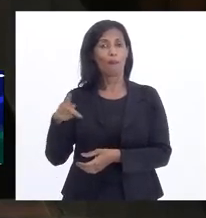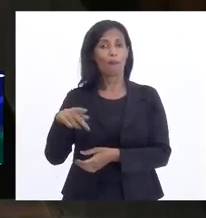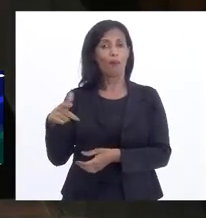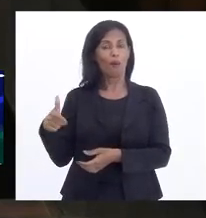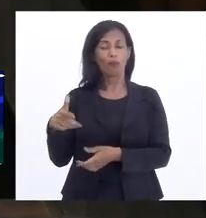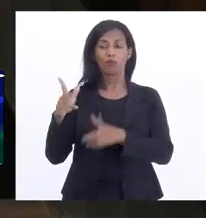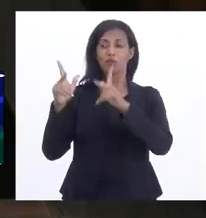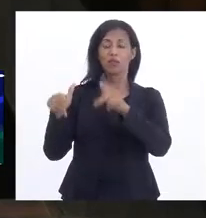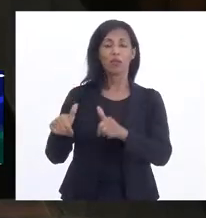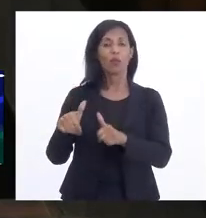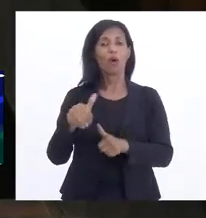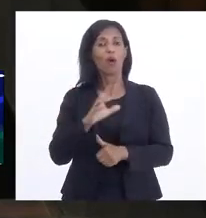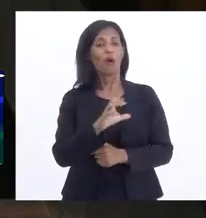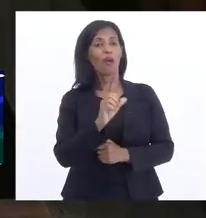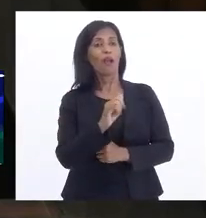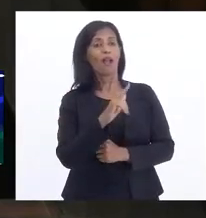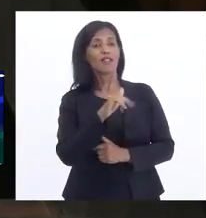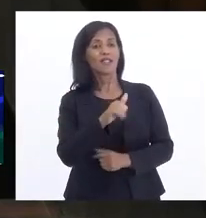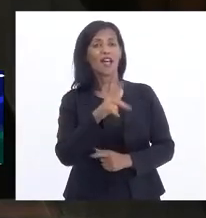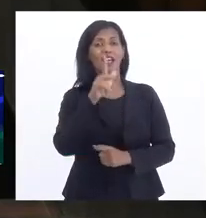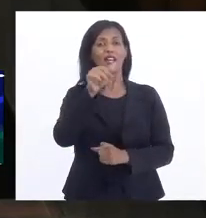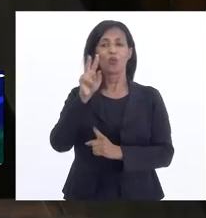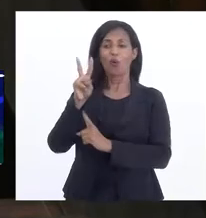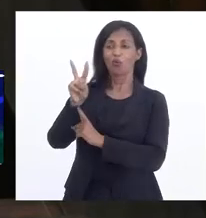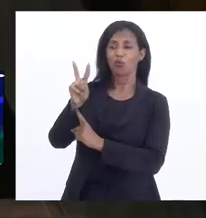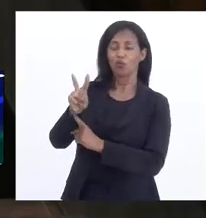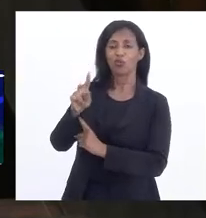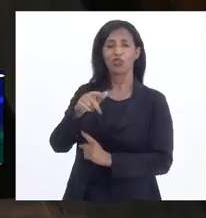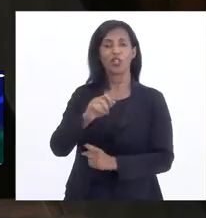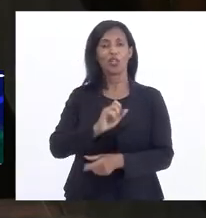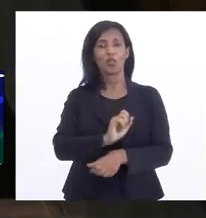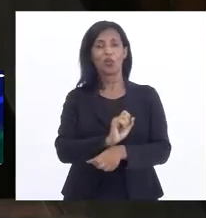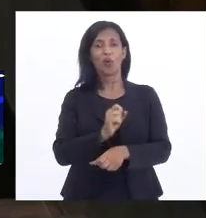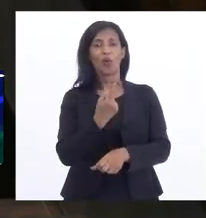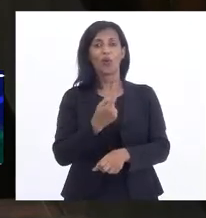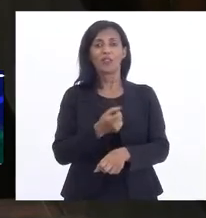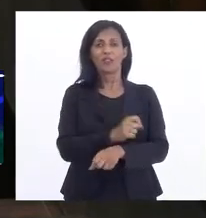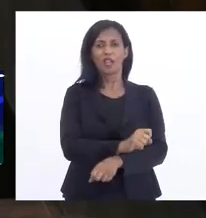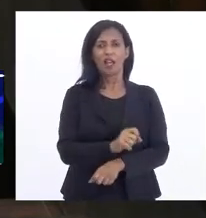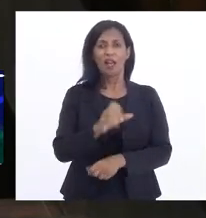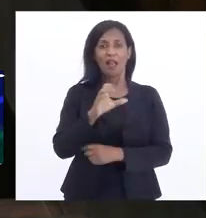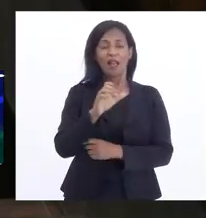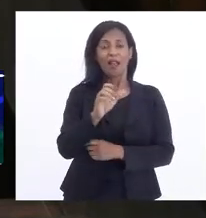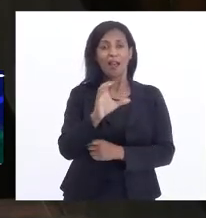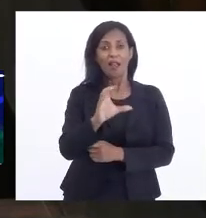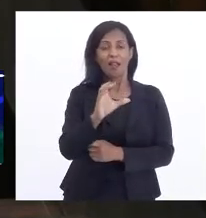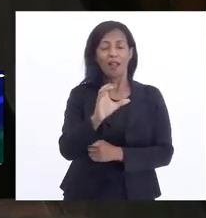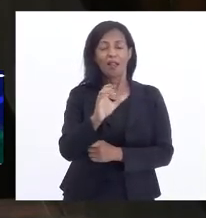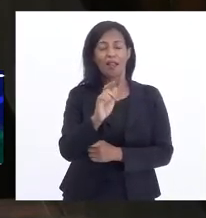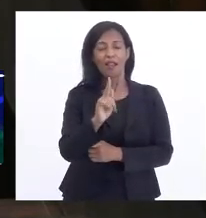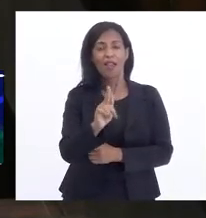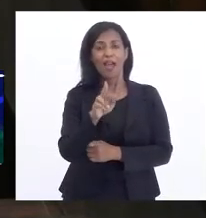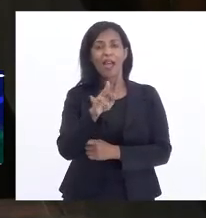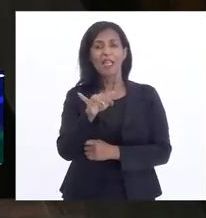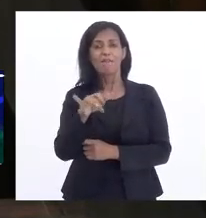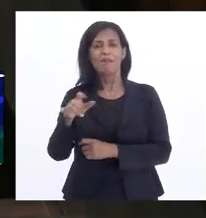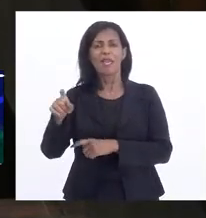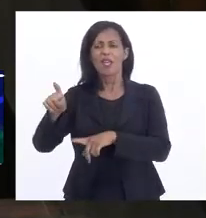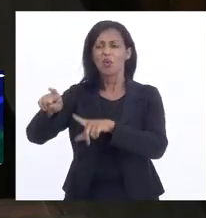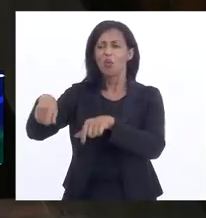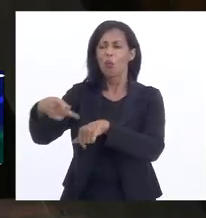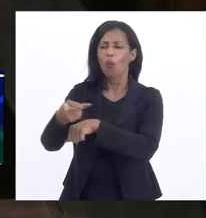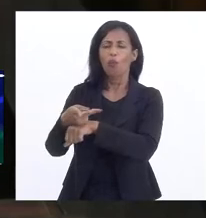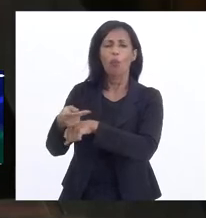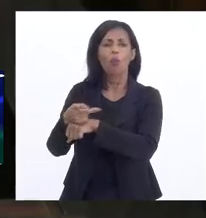os caiçaras, como os indígenas, como os quilombolas, garimpeiros e pecuaristas. Aliás, são os dois